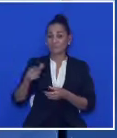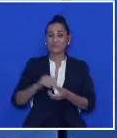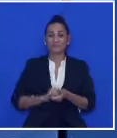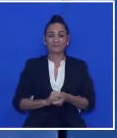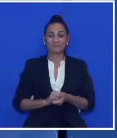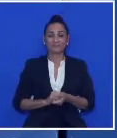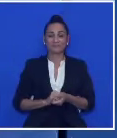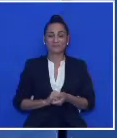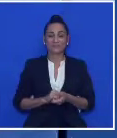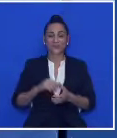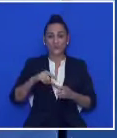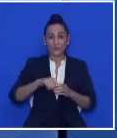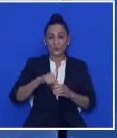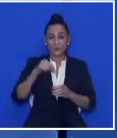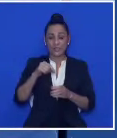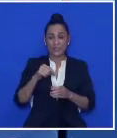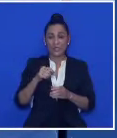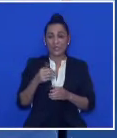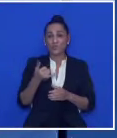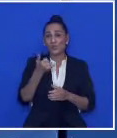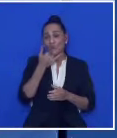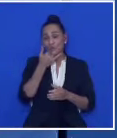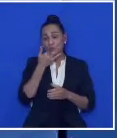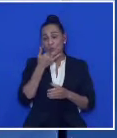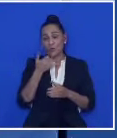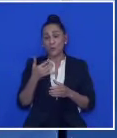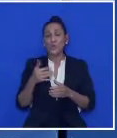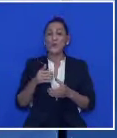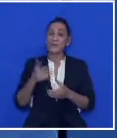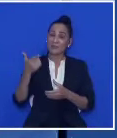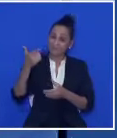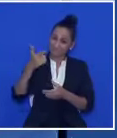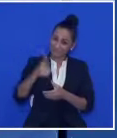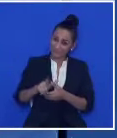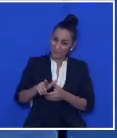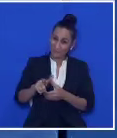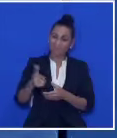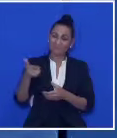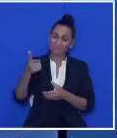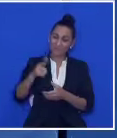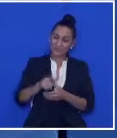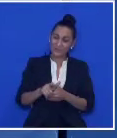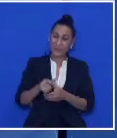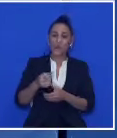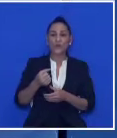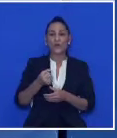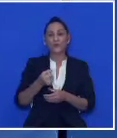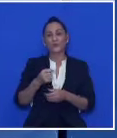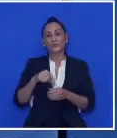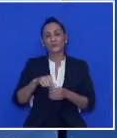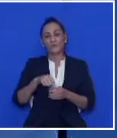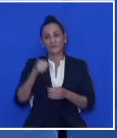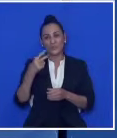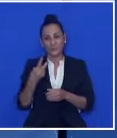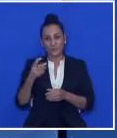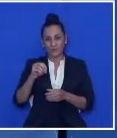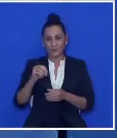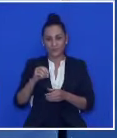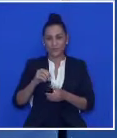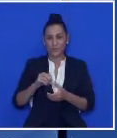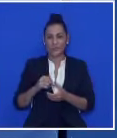repetir. Desculpem o pleonasmo aí, né? Vamos repetir os 20 números